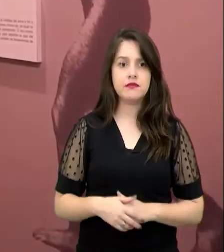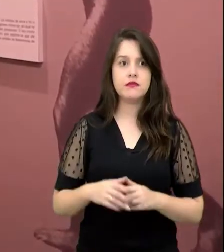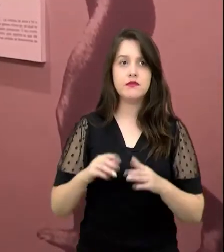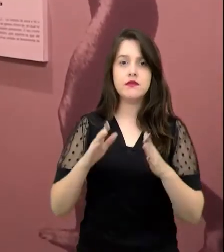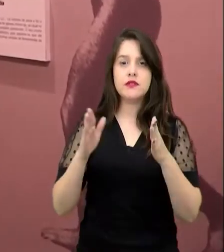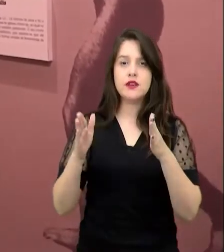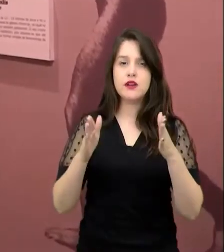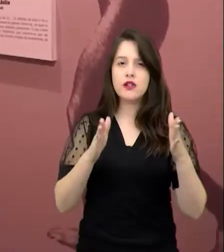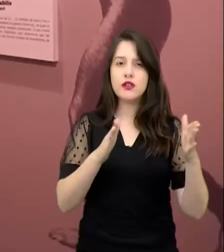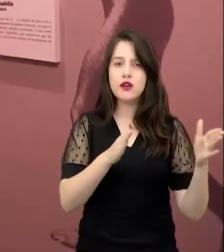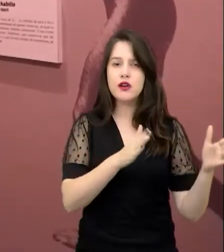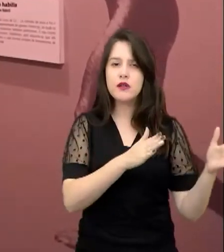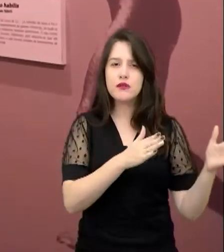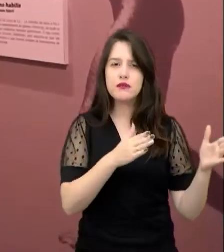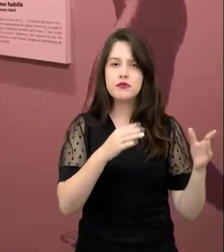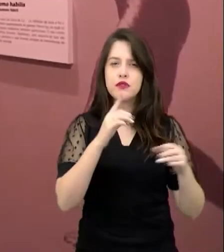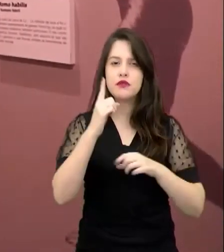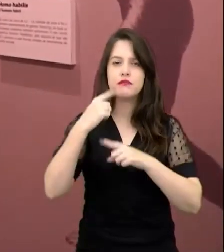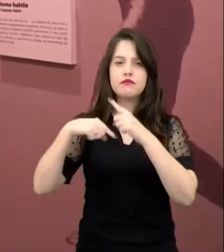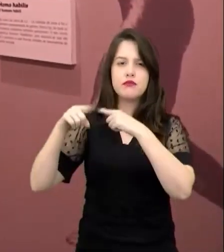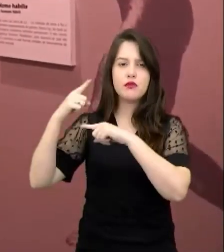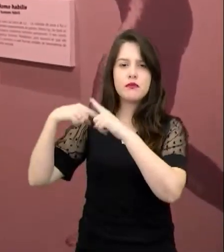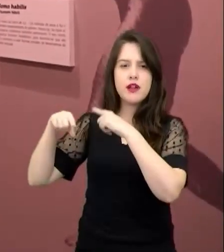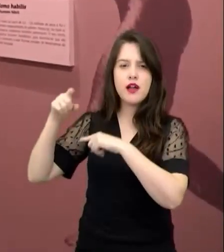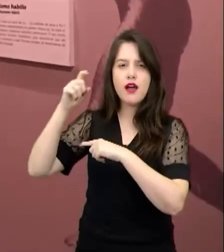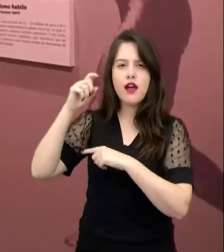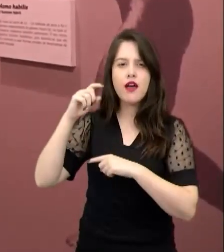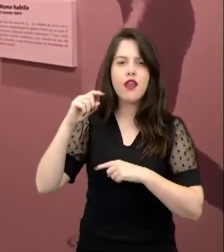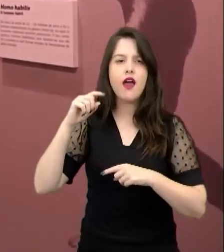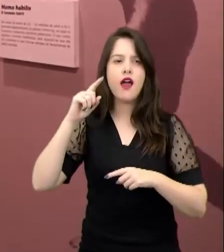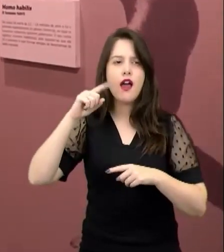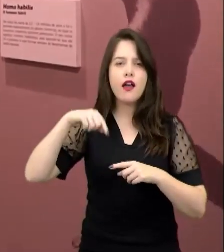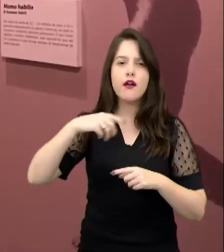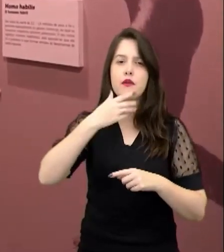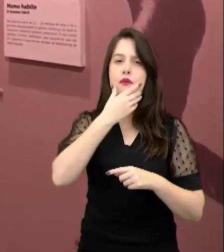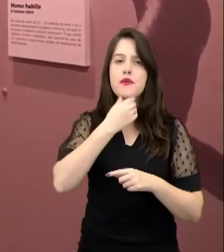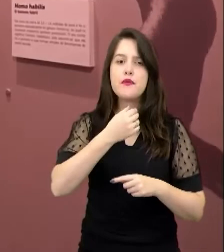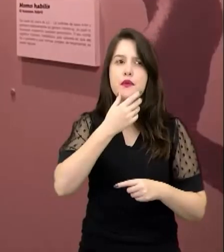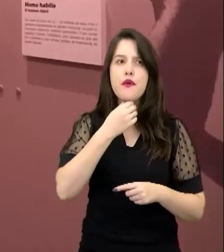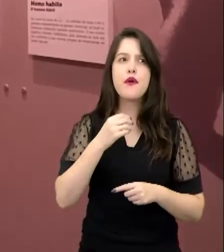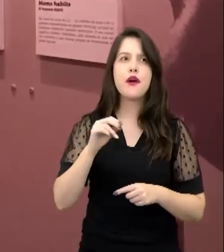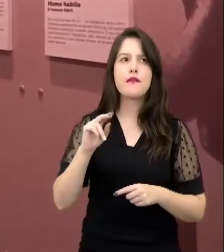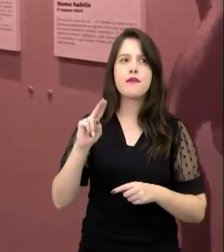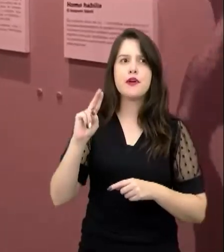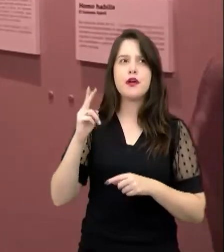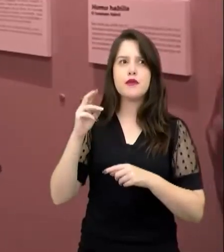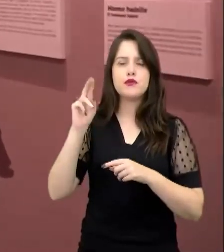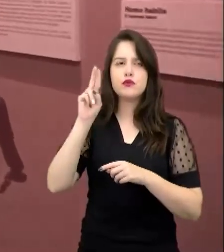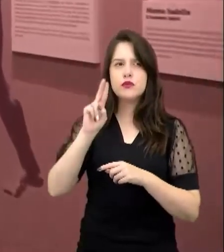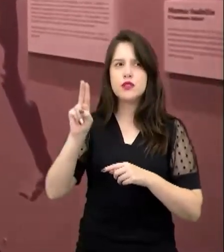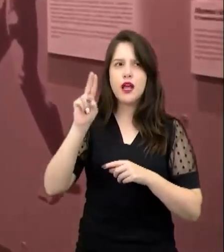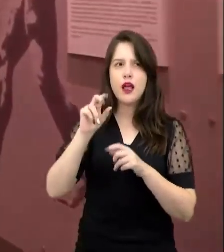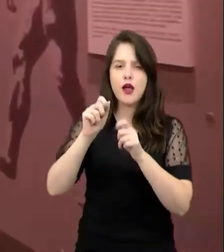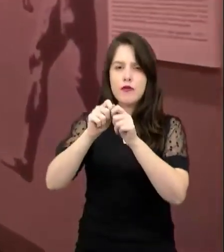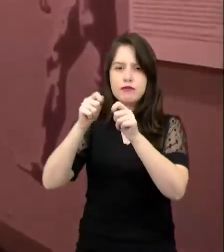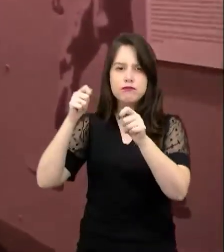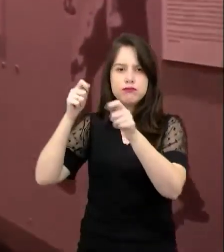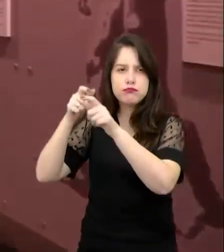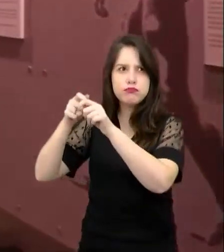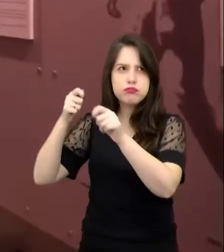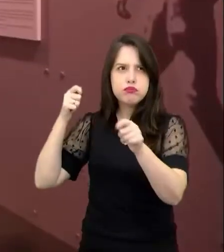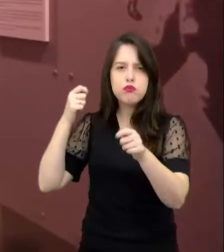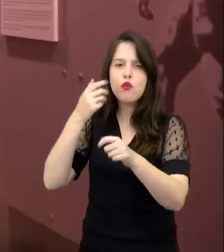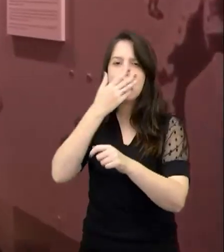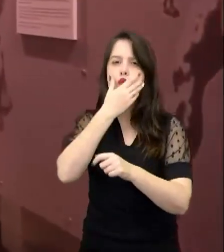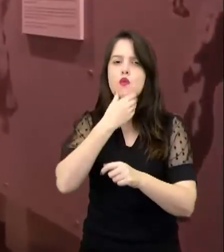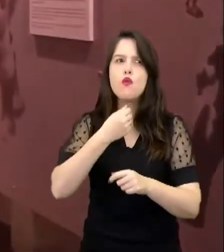evolução humana. Então no Homo habilis, né, que ele começa a utilizar as ferramentas, no Homo erectus também, nessa